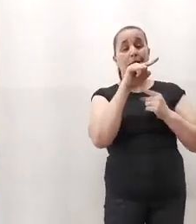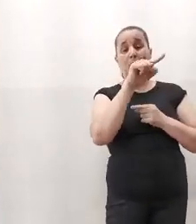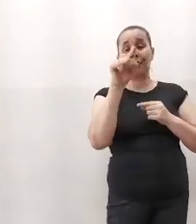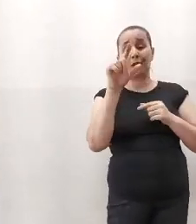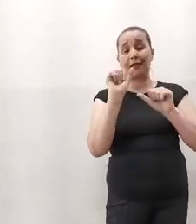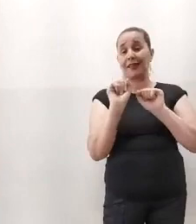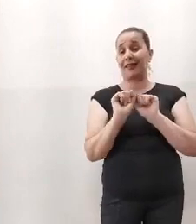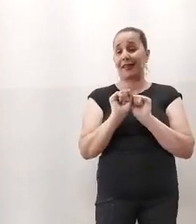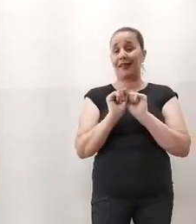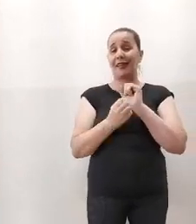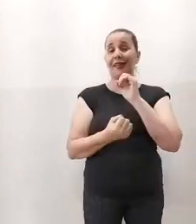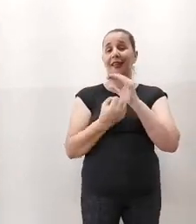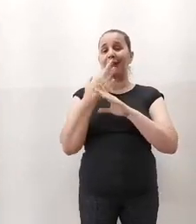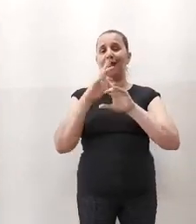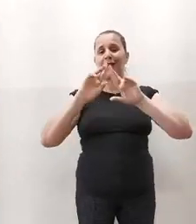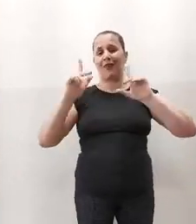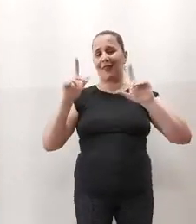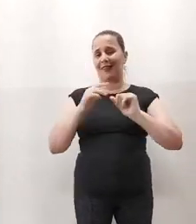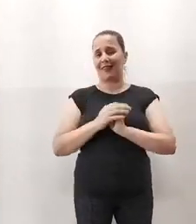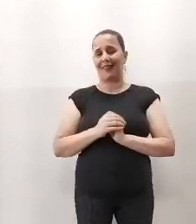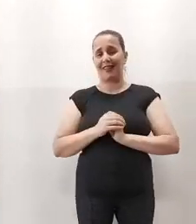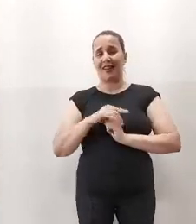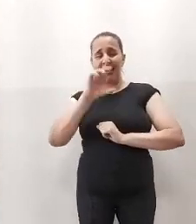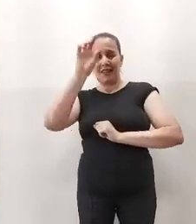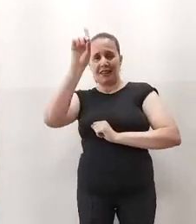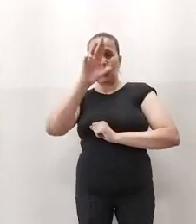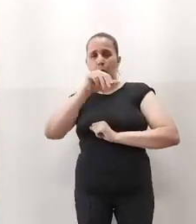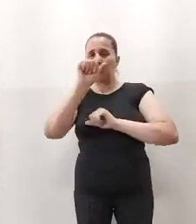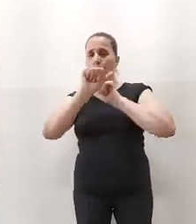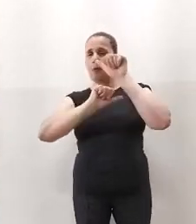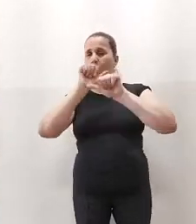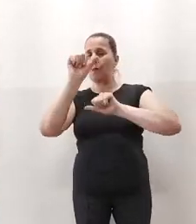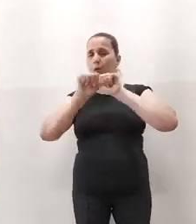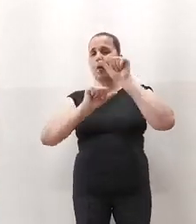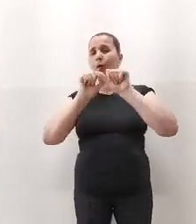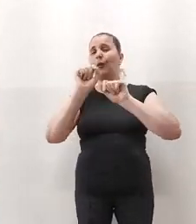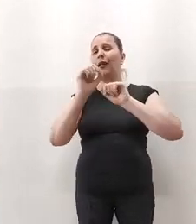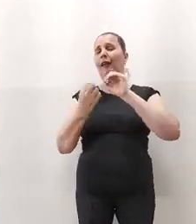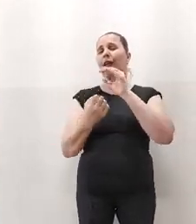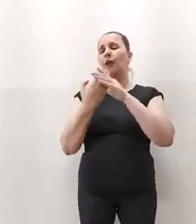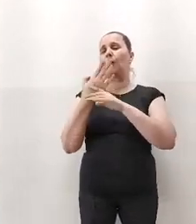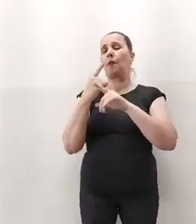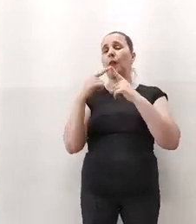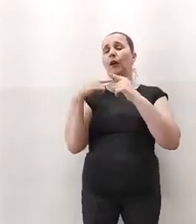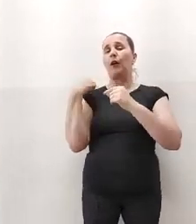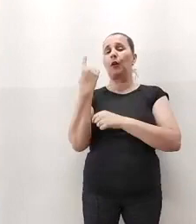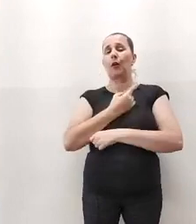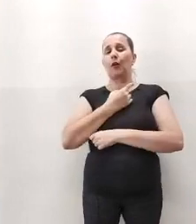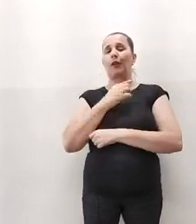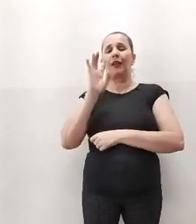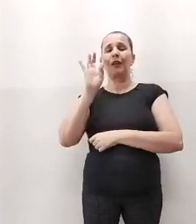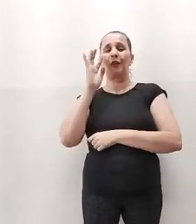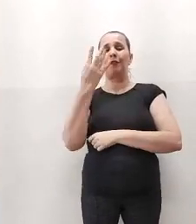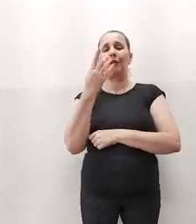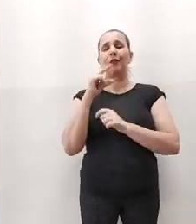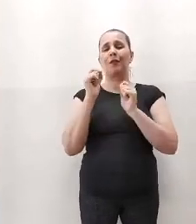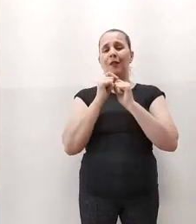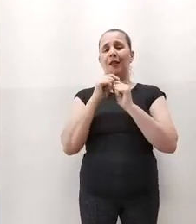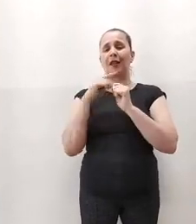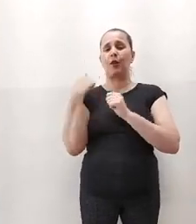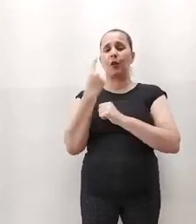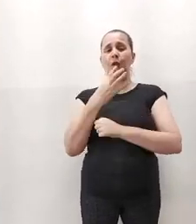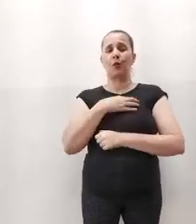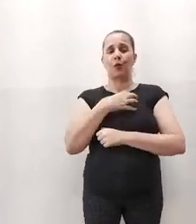construiu diferente. Ele não muda aquilo que ele estabeleceu porque nós decidimos fazer da nossa